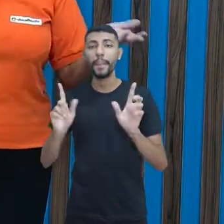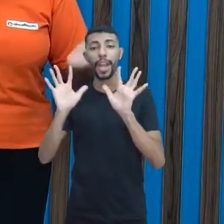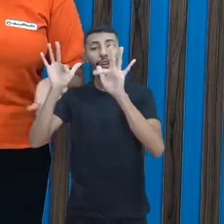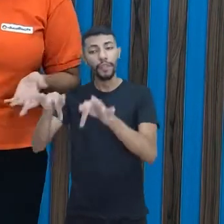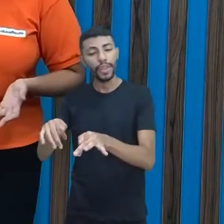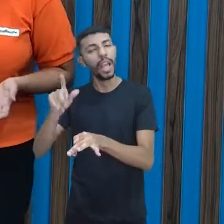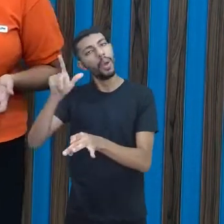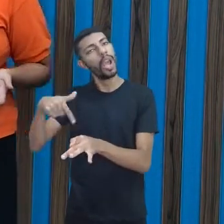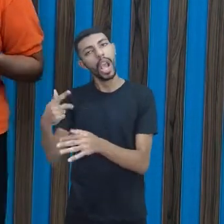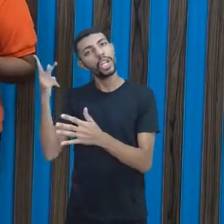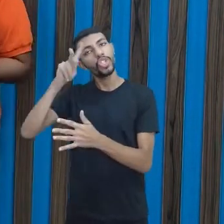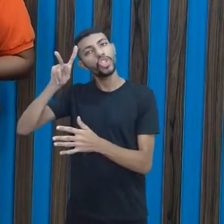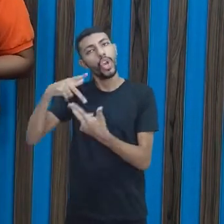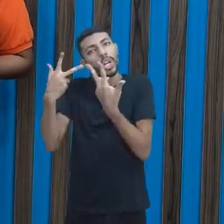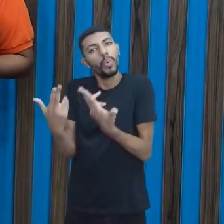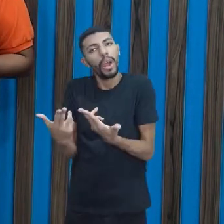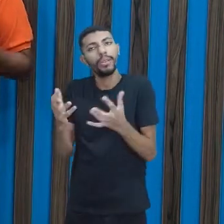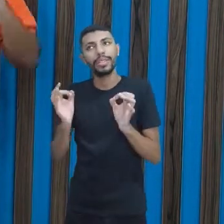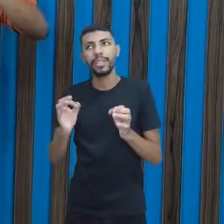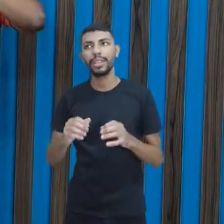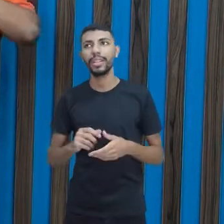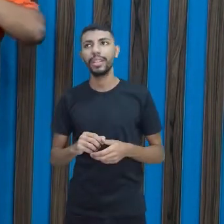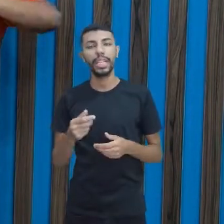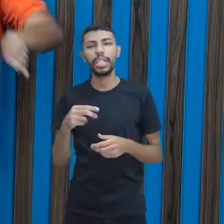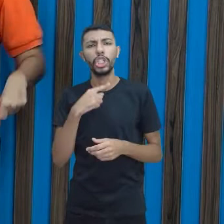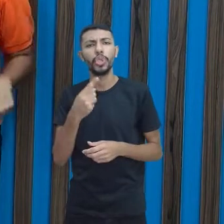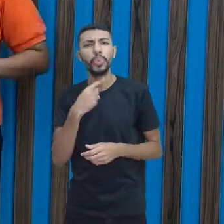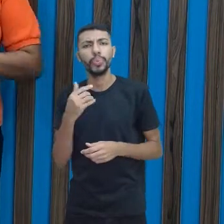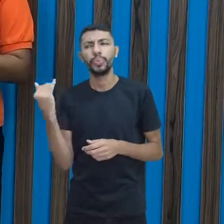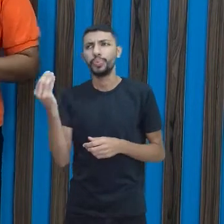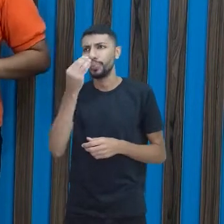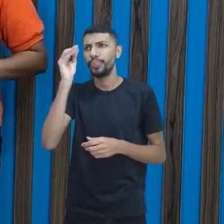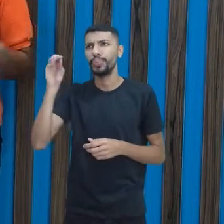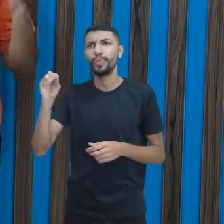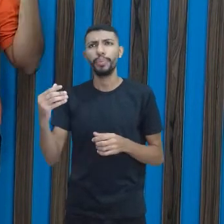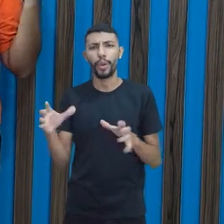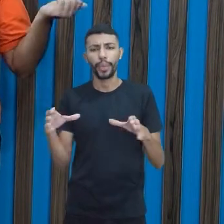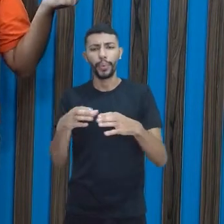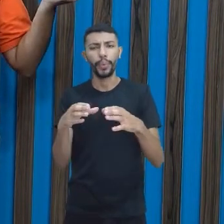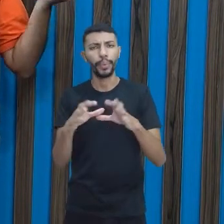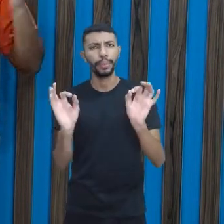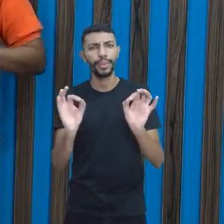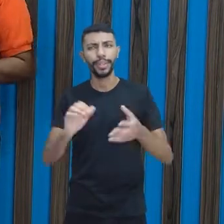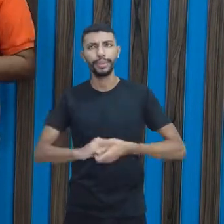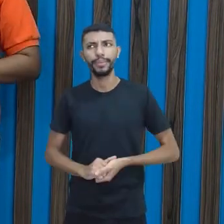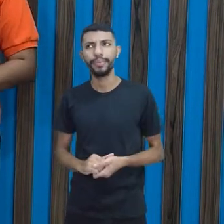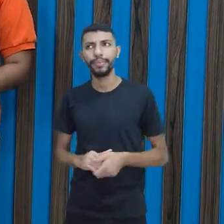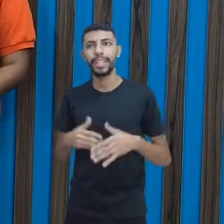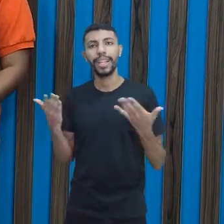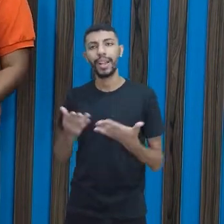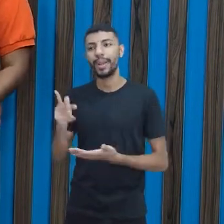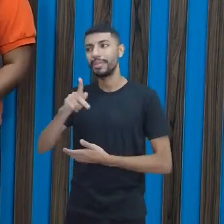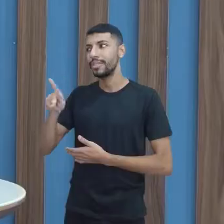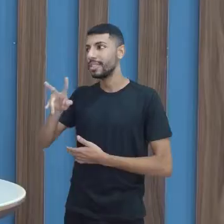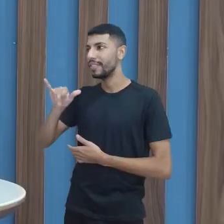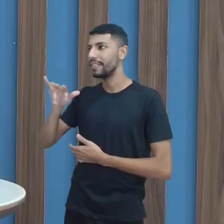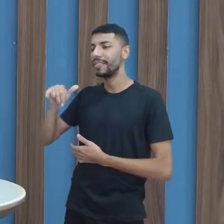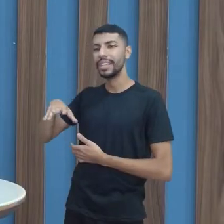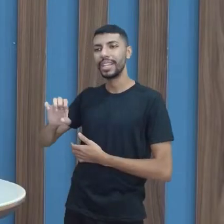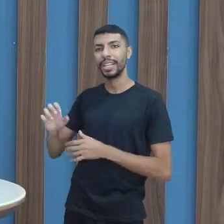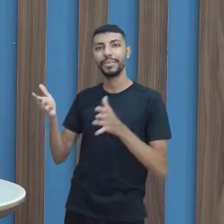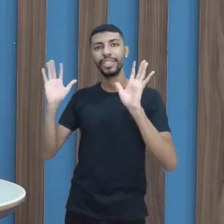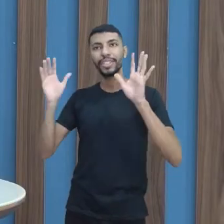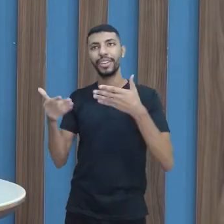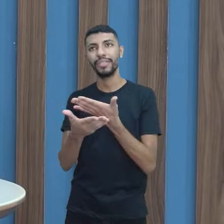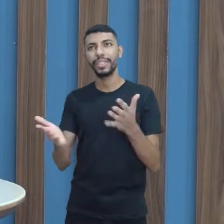importa como elas sejam caracterizadas, né? Categorizadas. E aí eu vou passar para a professora Viviane para ela se despedir de vocês. É isso, né, minha gente?